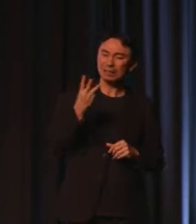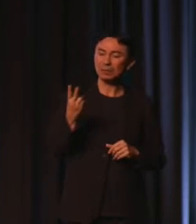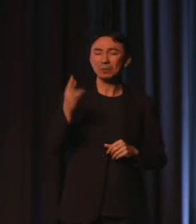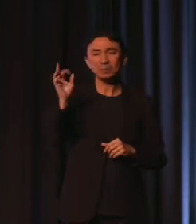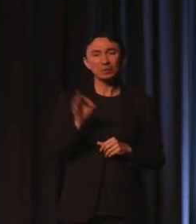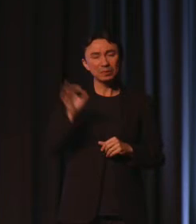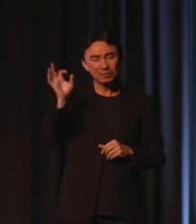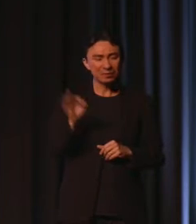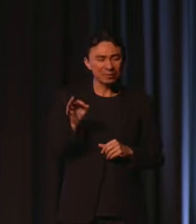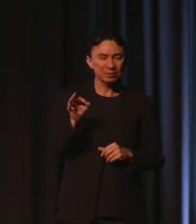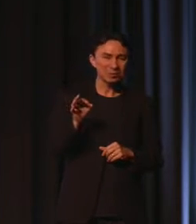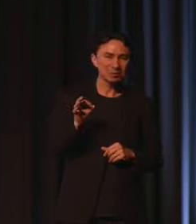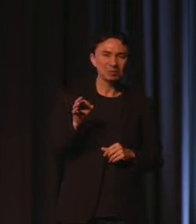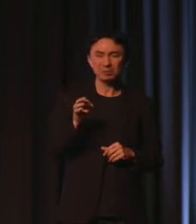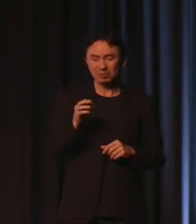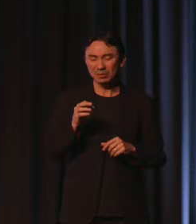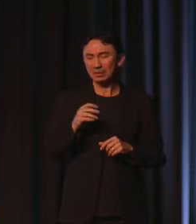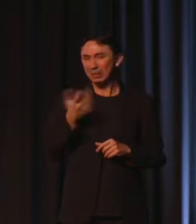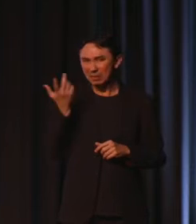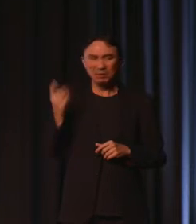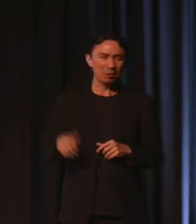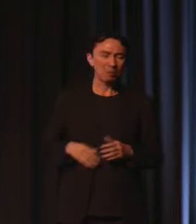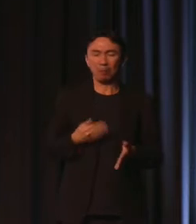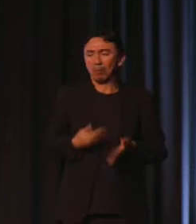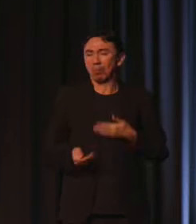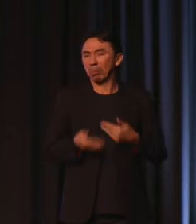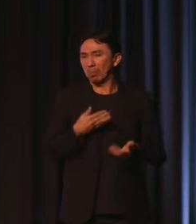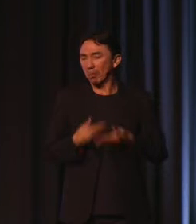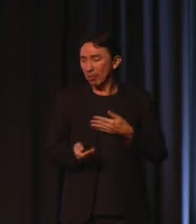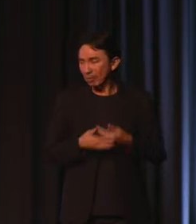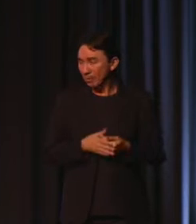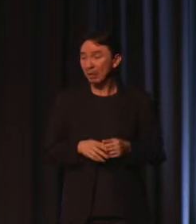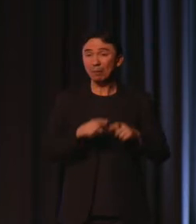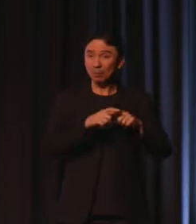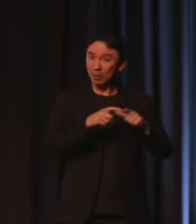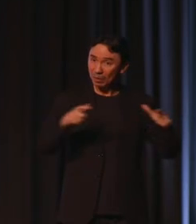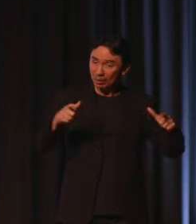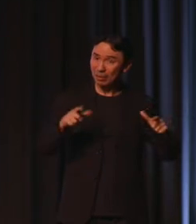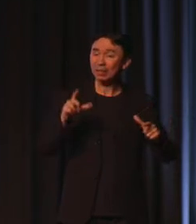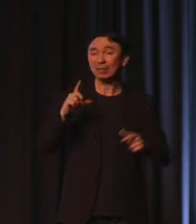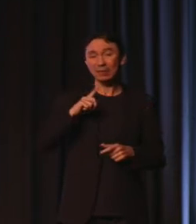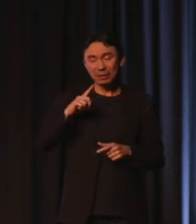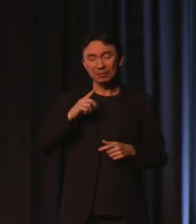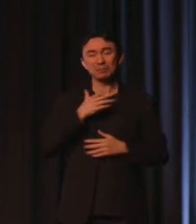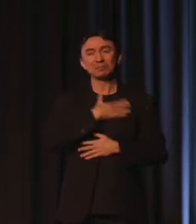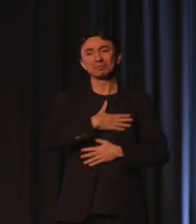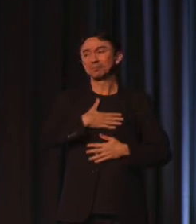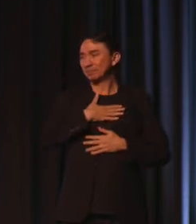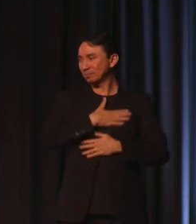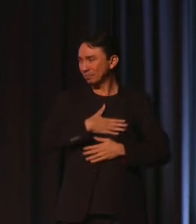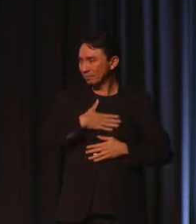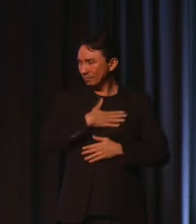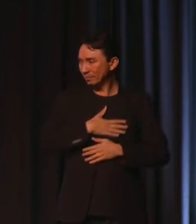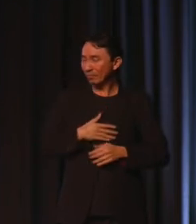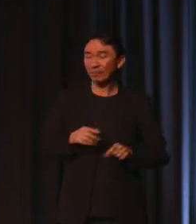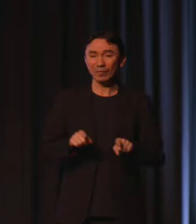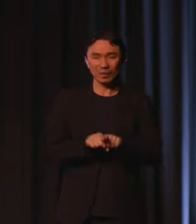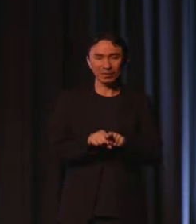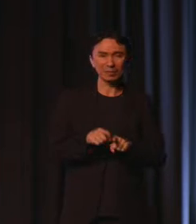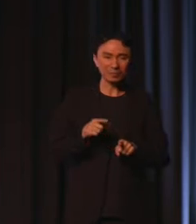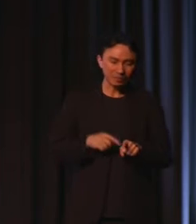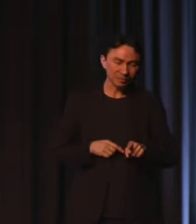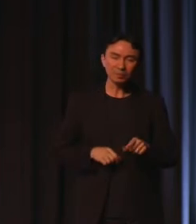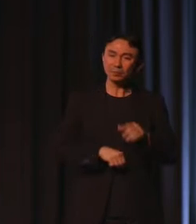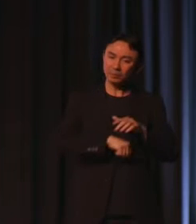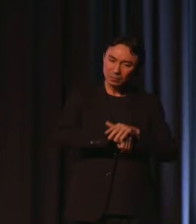32% com um nível indiferente a ruim, mas a grande maioria está satisfeito. Preparar a infusão tem essa mesma característica,